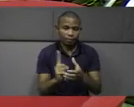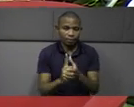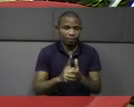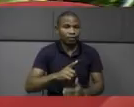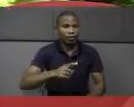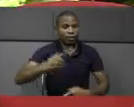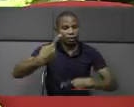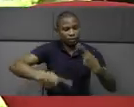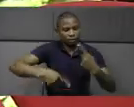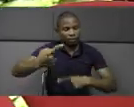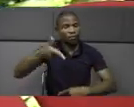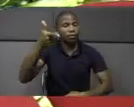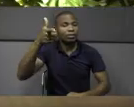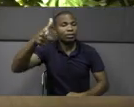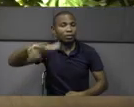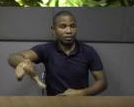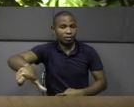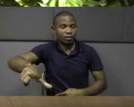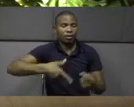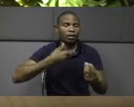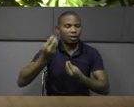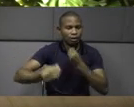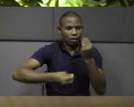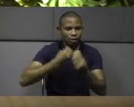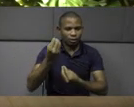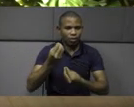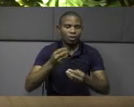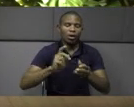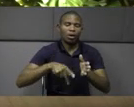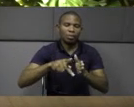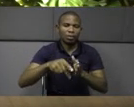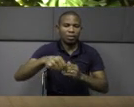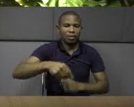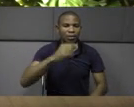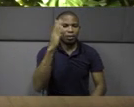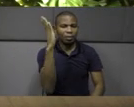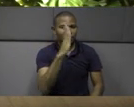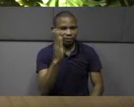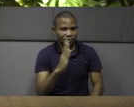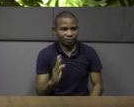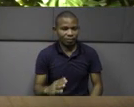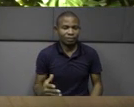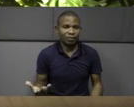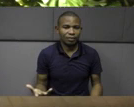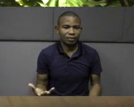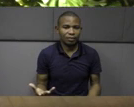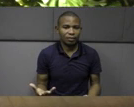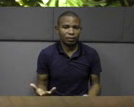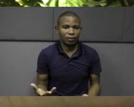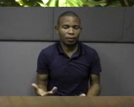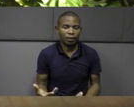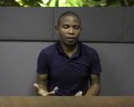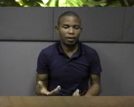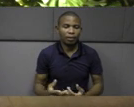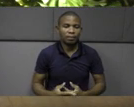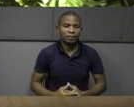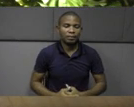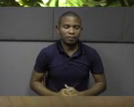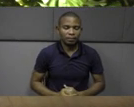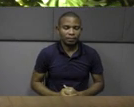muito é como o planejamento a gente brinca que a gente tem no brasil um certo acúmulo de planejamento da gaveta